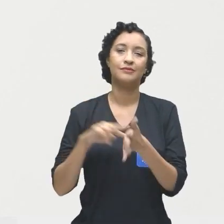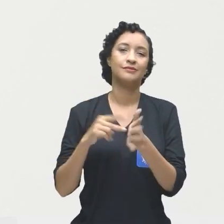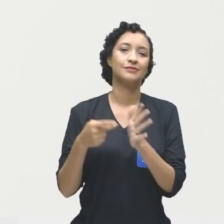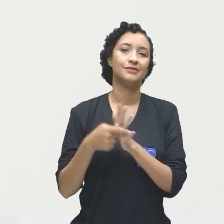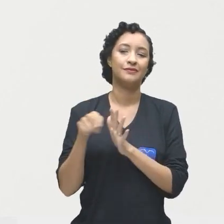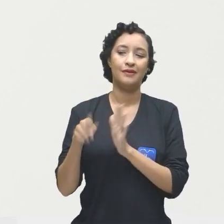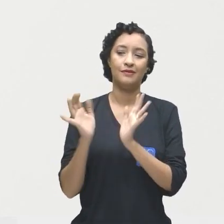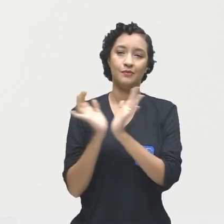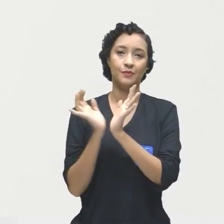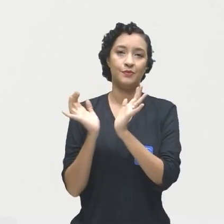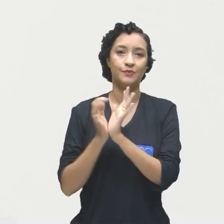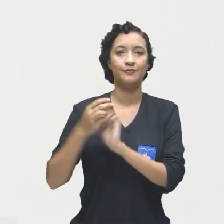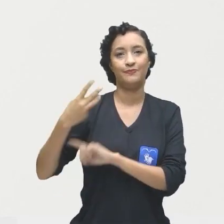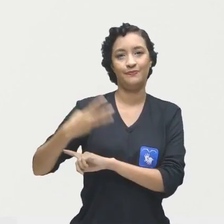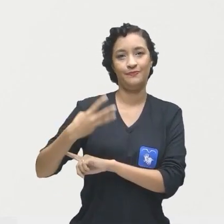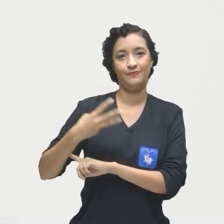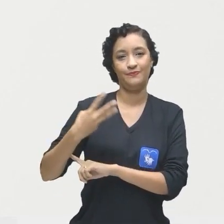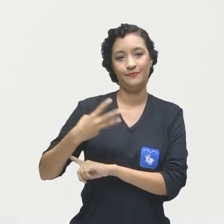no setor